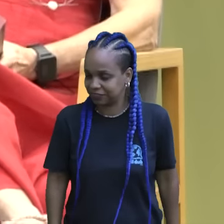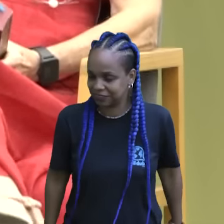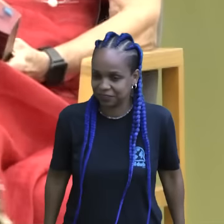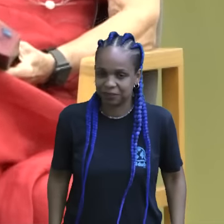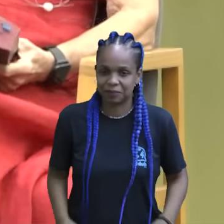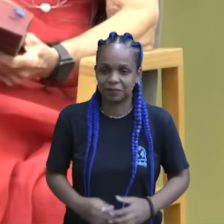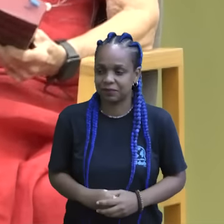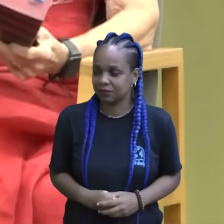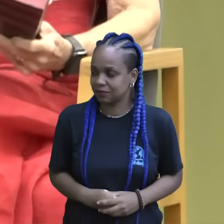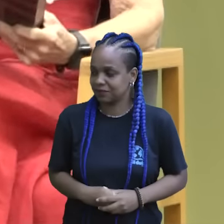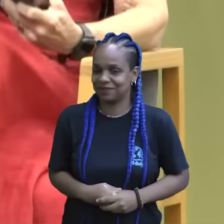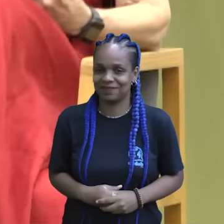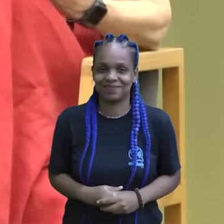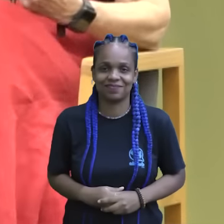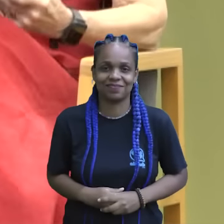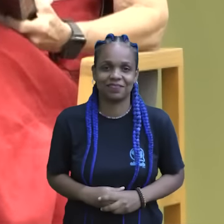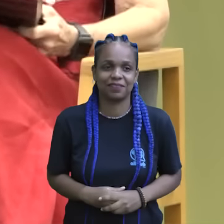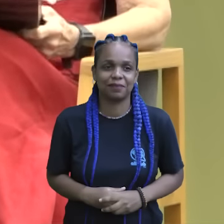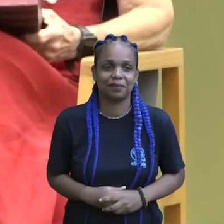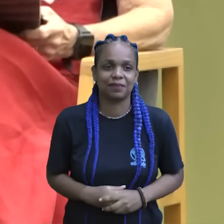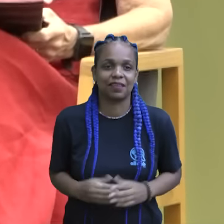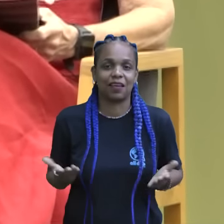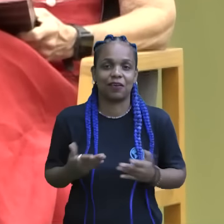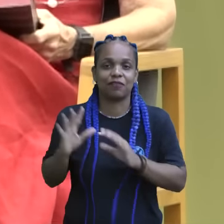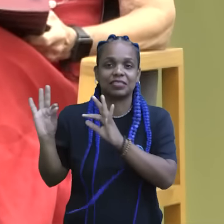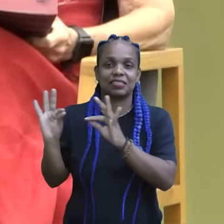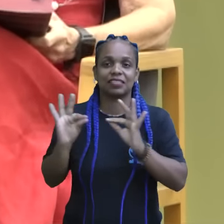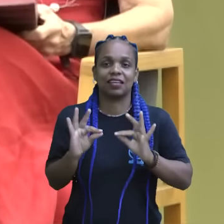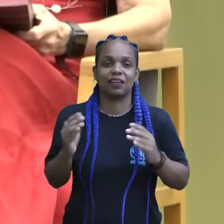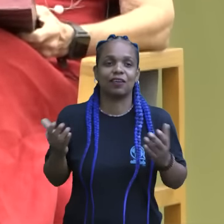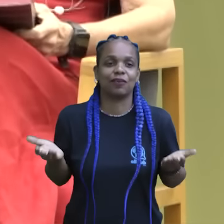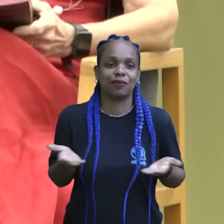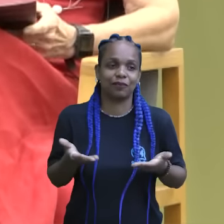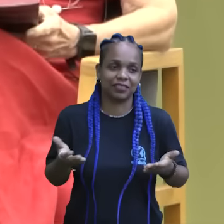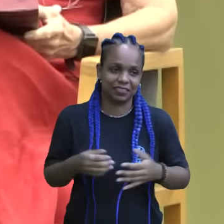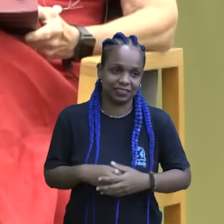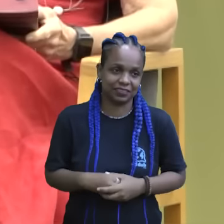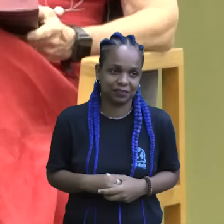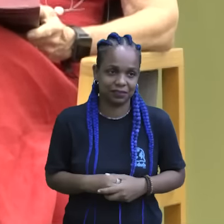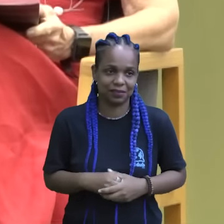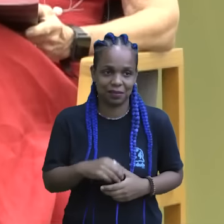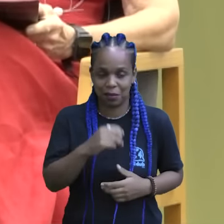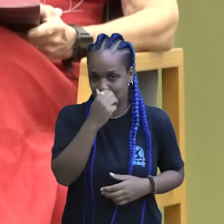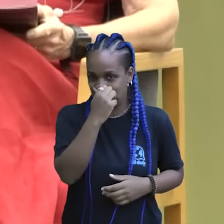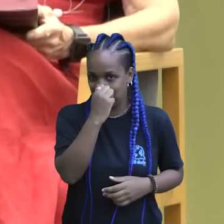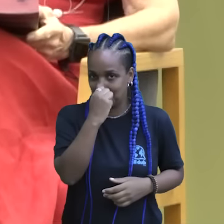me corrige. Tem uma passagem também de uma crônica de Lima que ele fala,